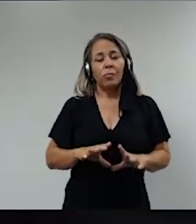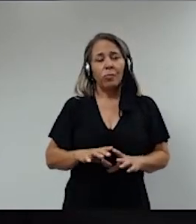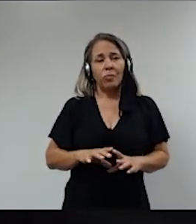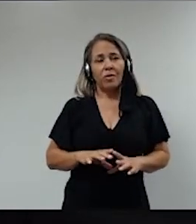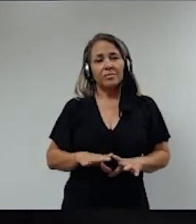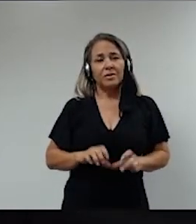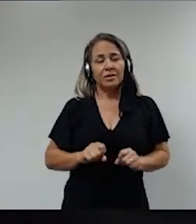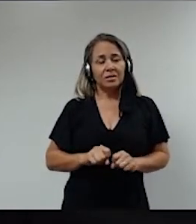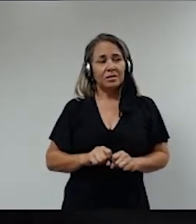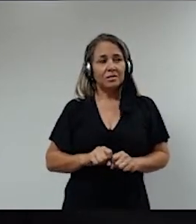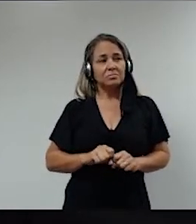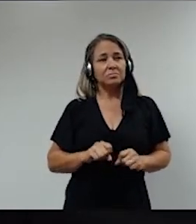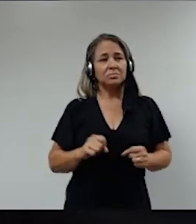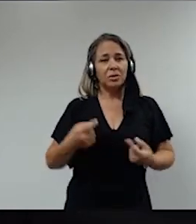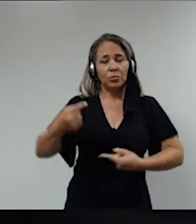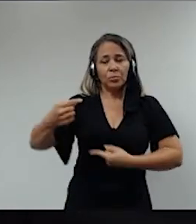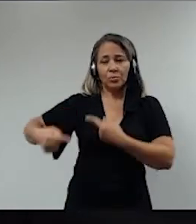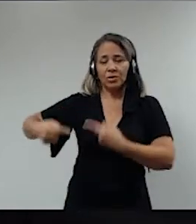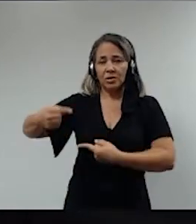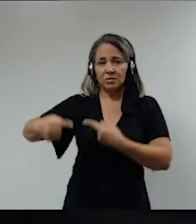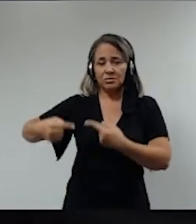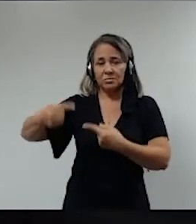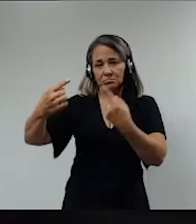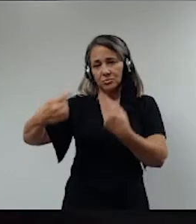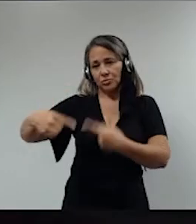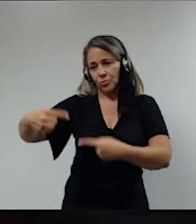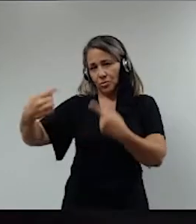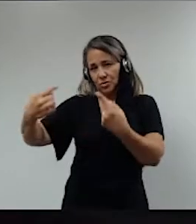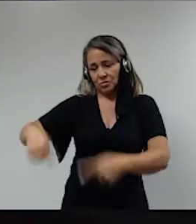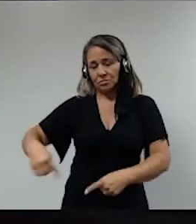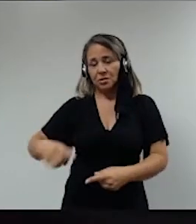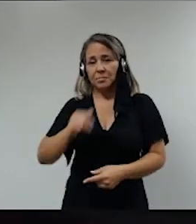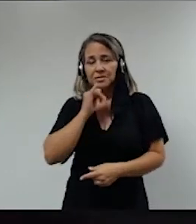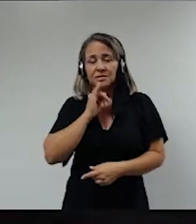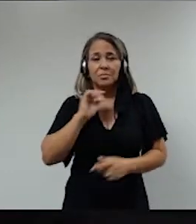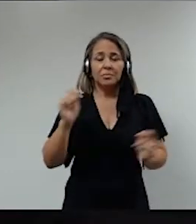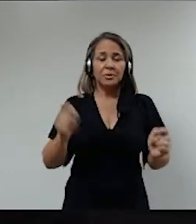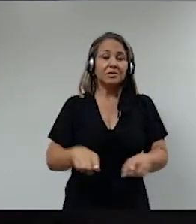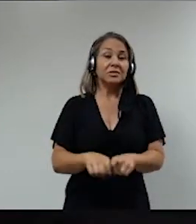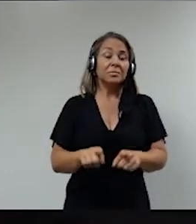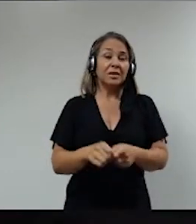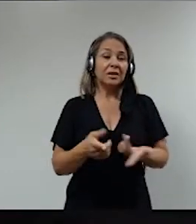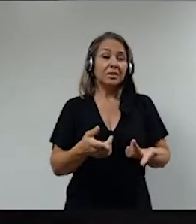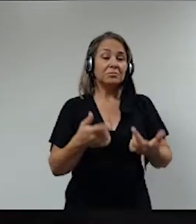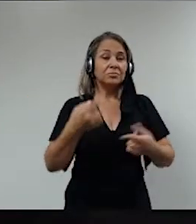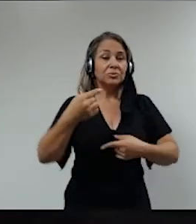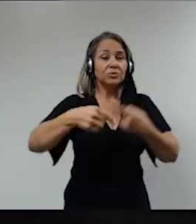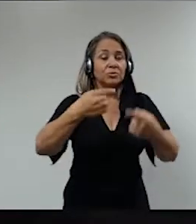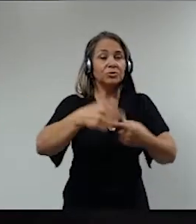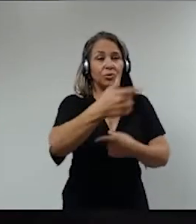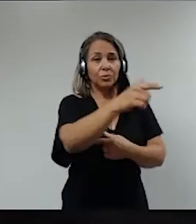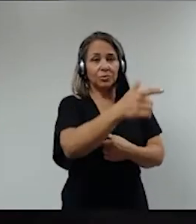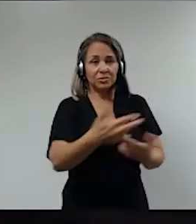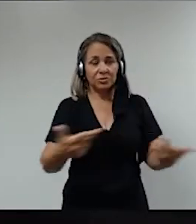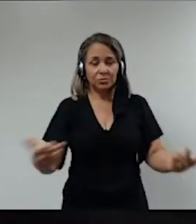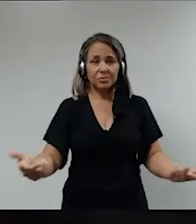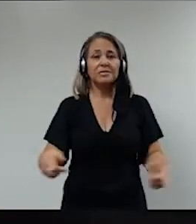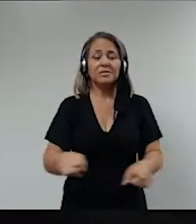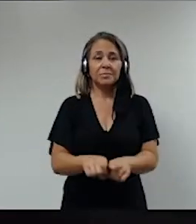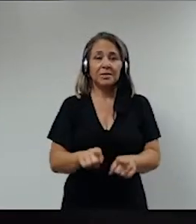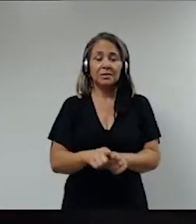deve abordar mais esses aspectos, principalmente aqueles que se referem aos impactos da